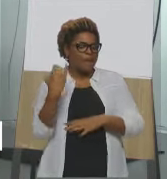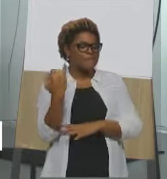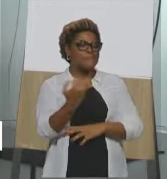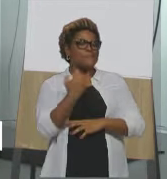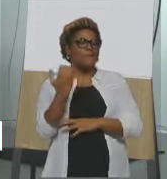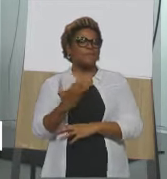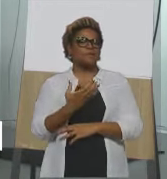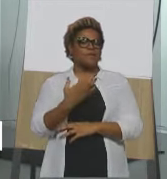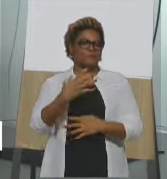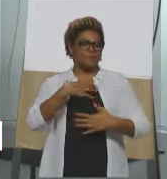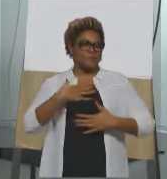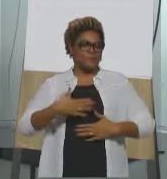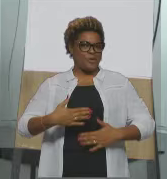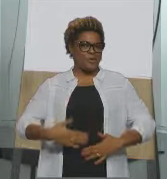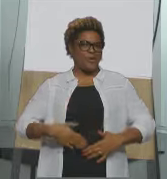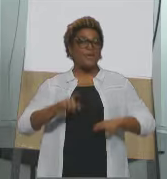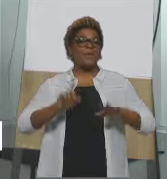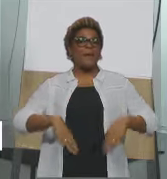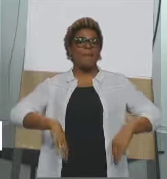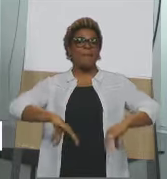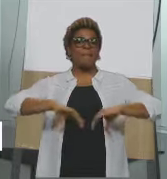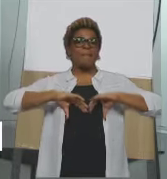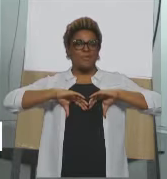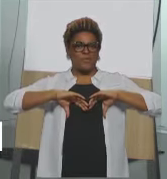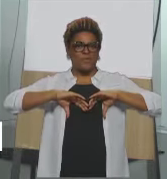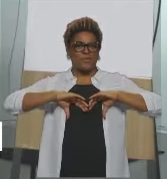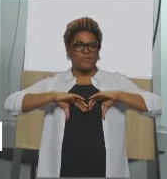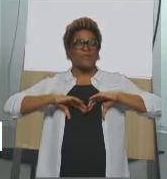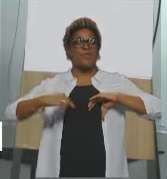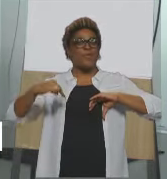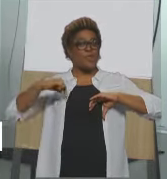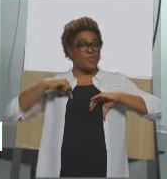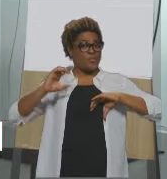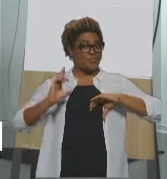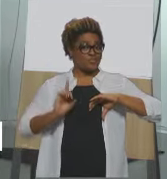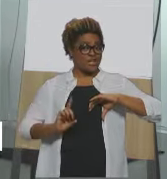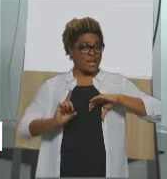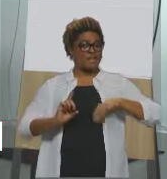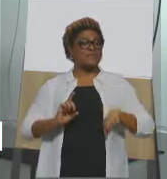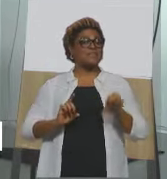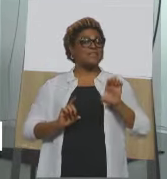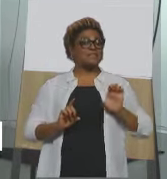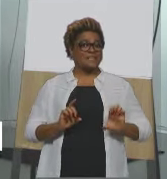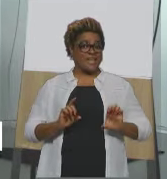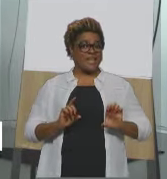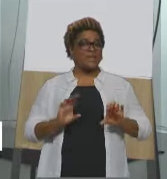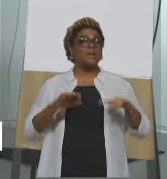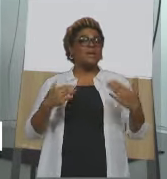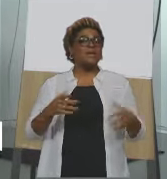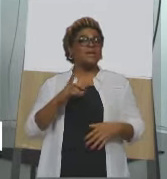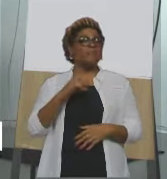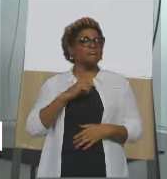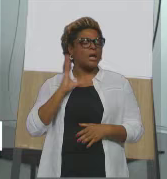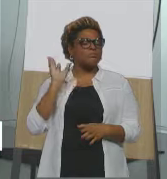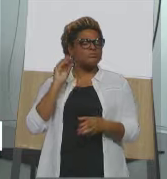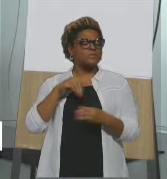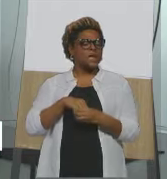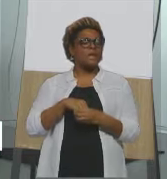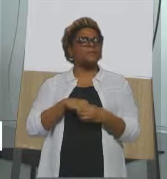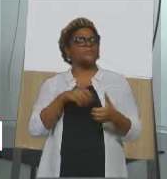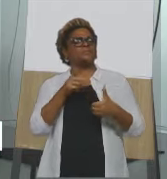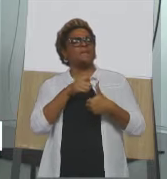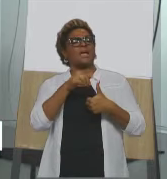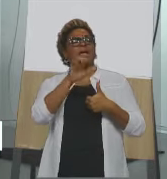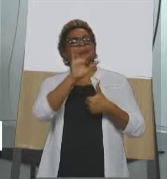dois, um no lado direito, o outro no lado esquerdo. Então, existem órgãos como a traqueia, a